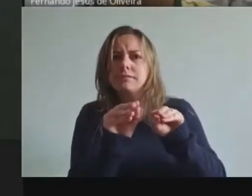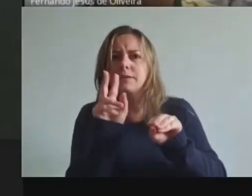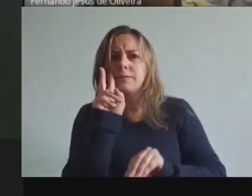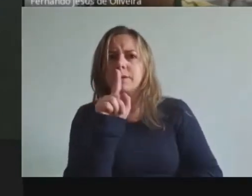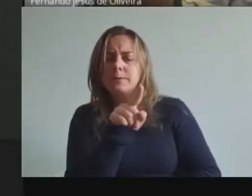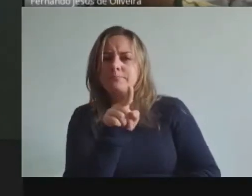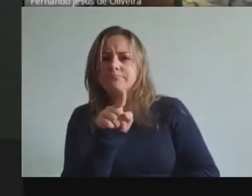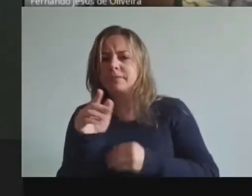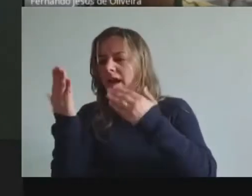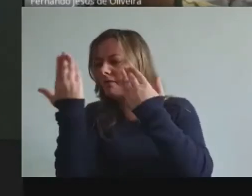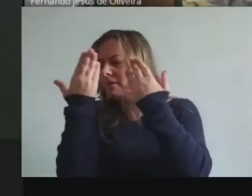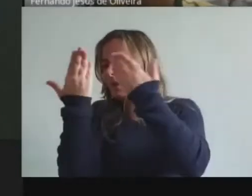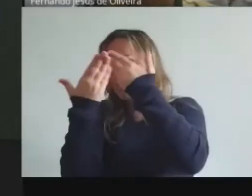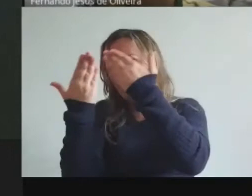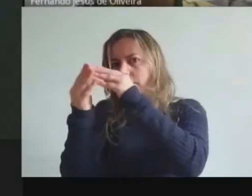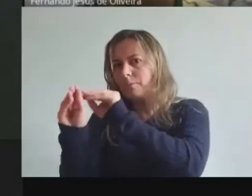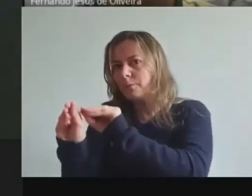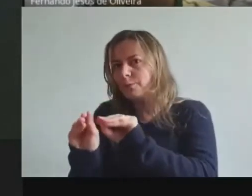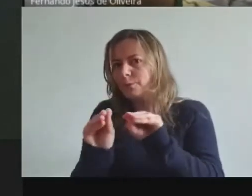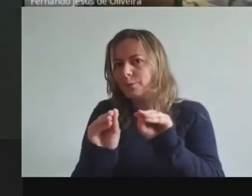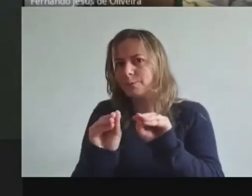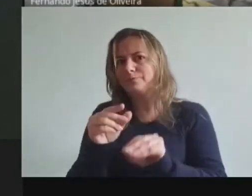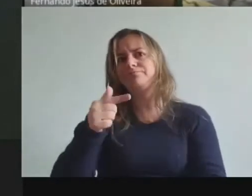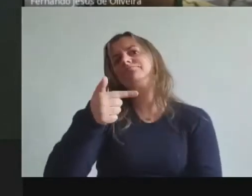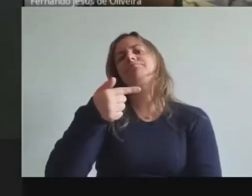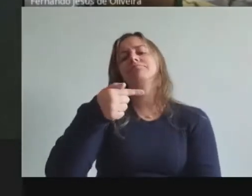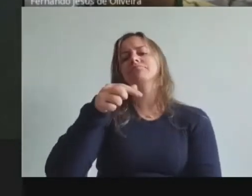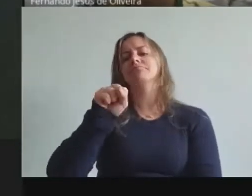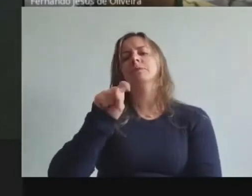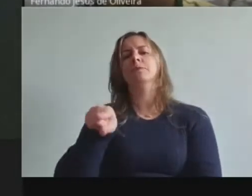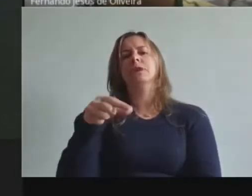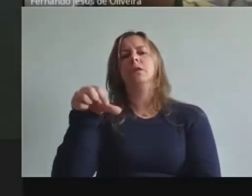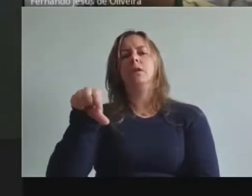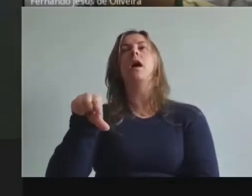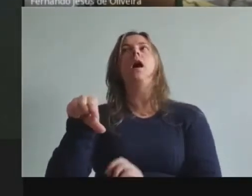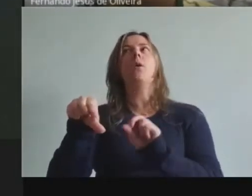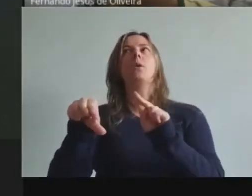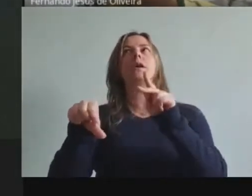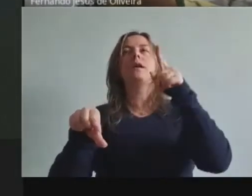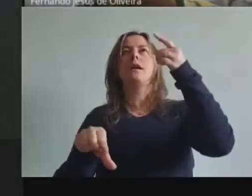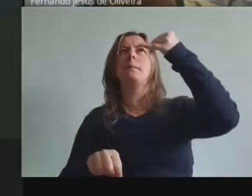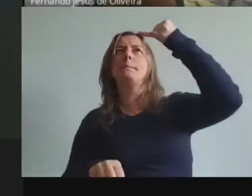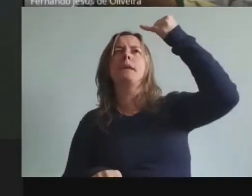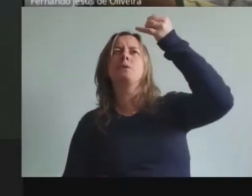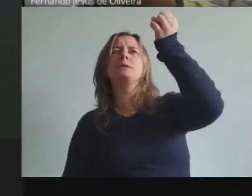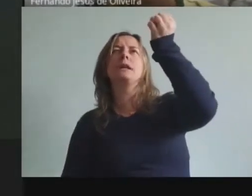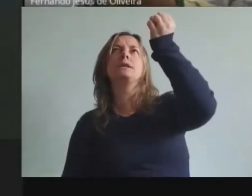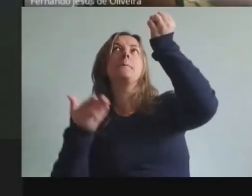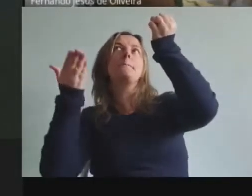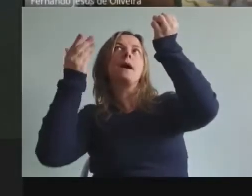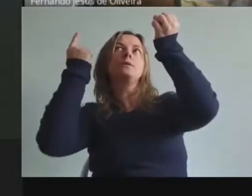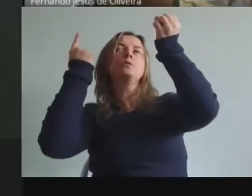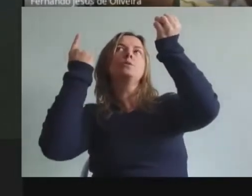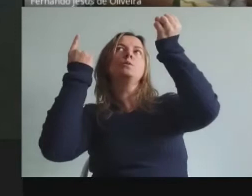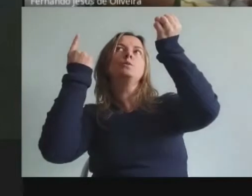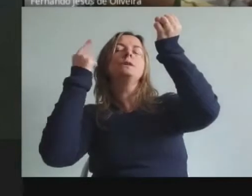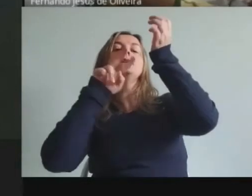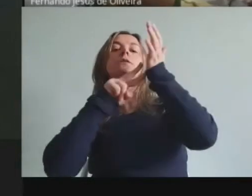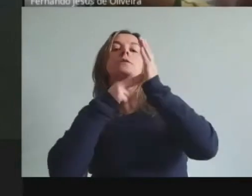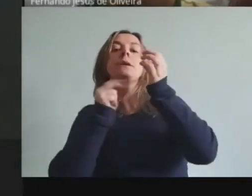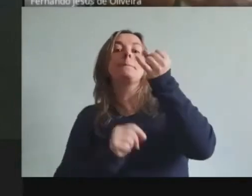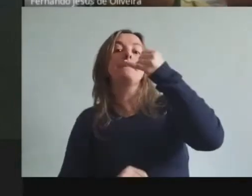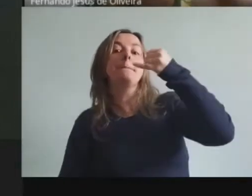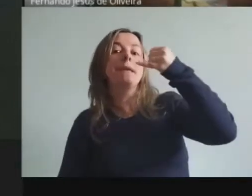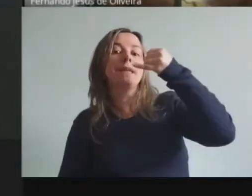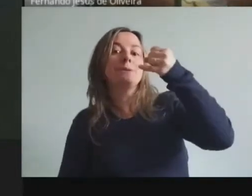no final. Andou aqui, ó, uma casa. O expoente tem que aumentar 1. Beleza, é menos 6. Soma 1 a menos